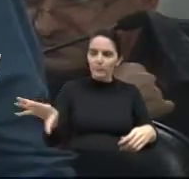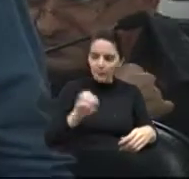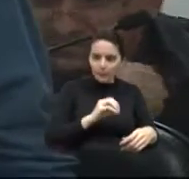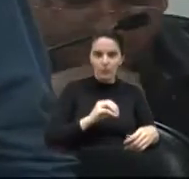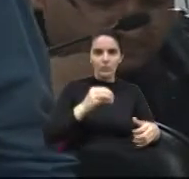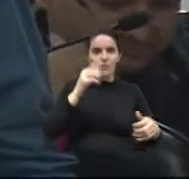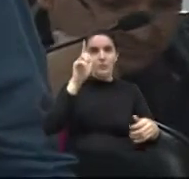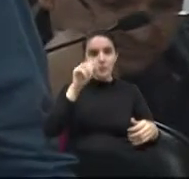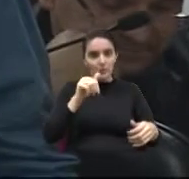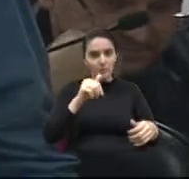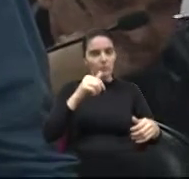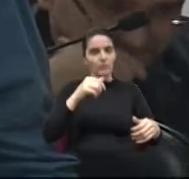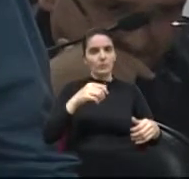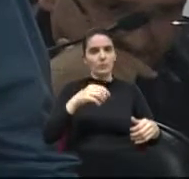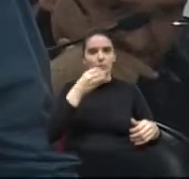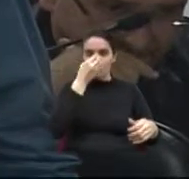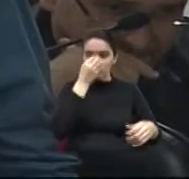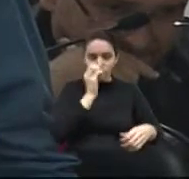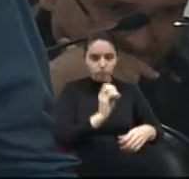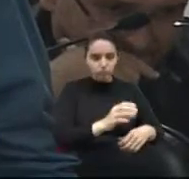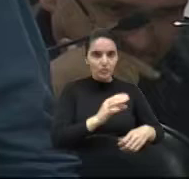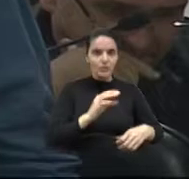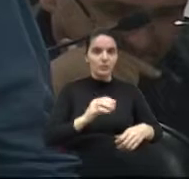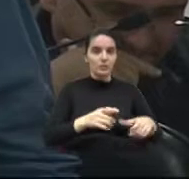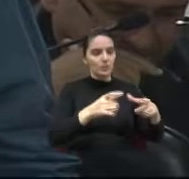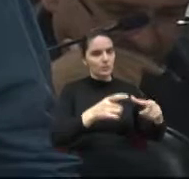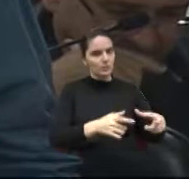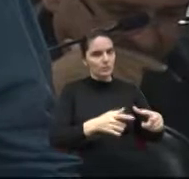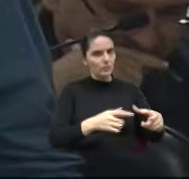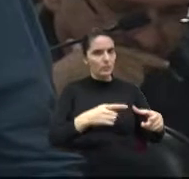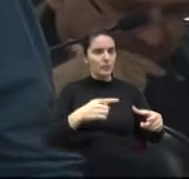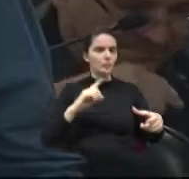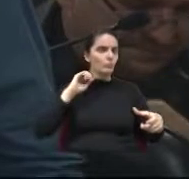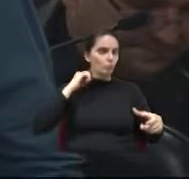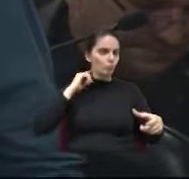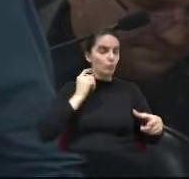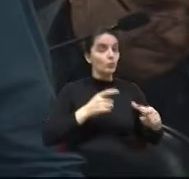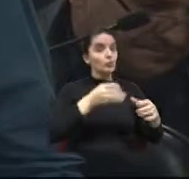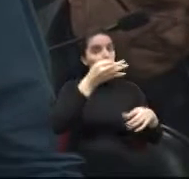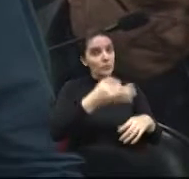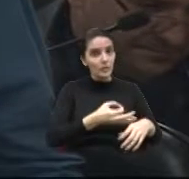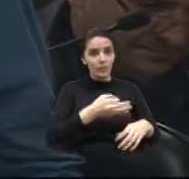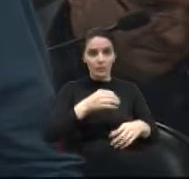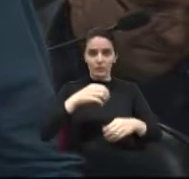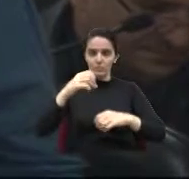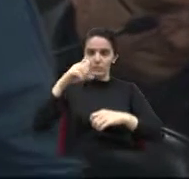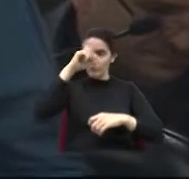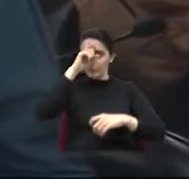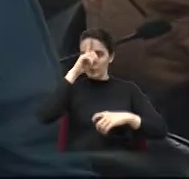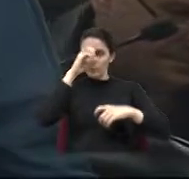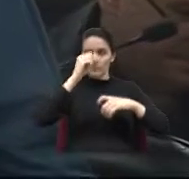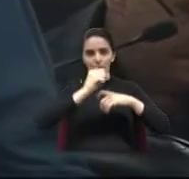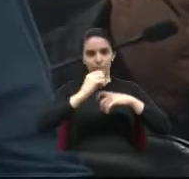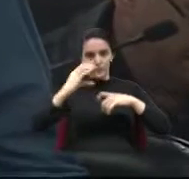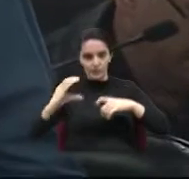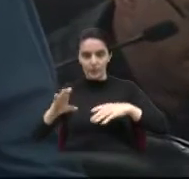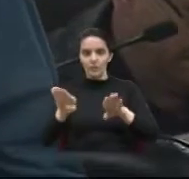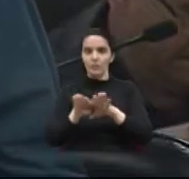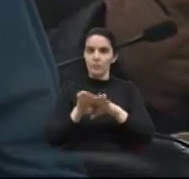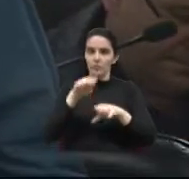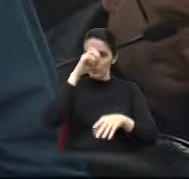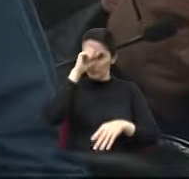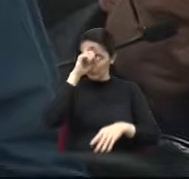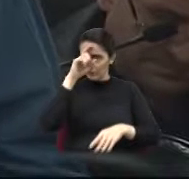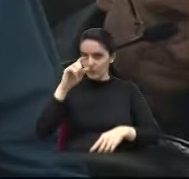e também os hospitais, tanto o humanitário, Unimed, a Medical e a Santa Casa. Mas a ideia é que